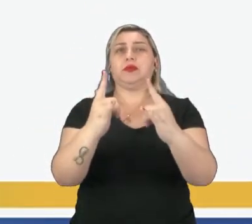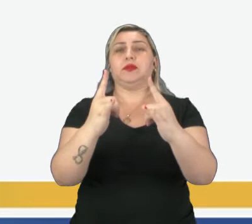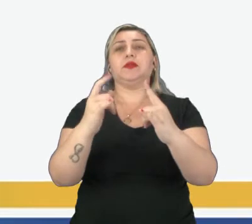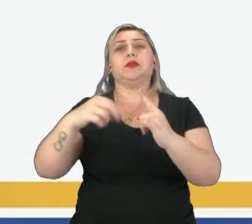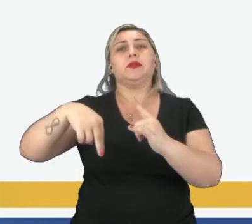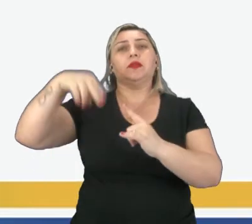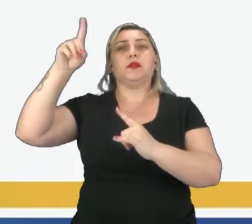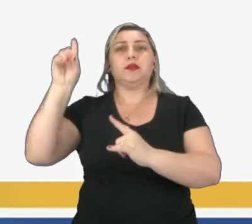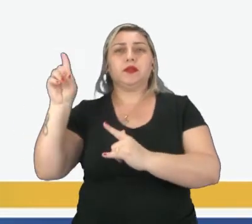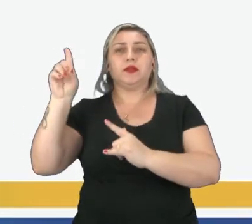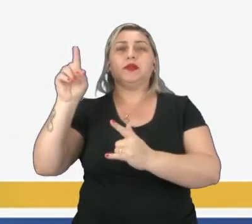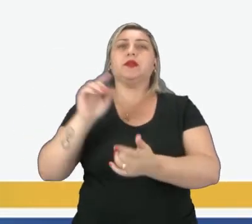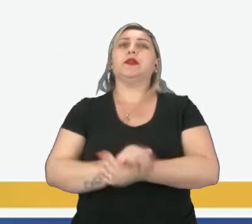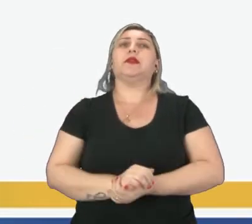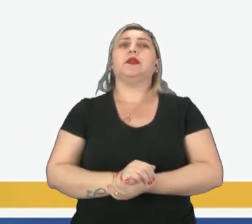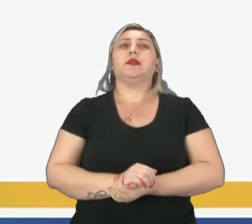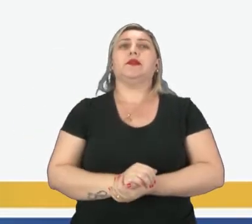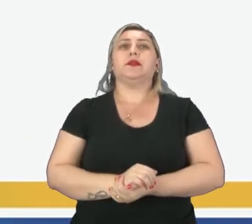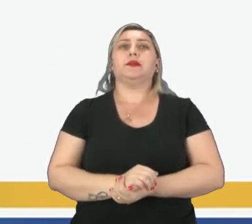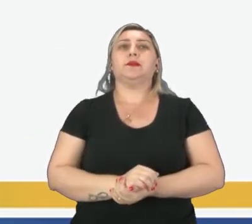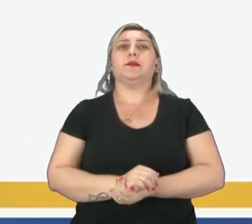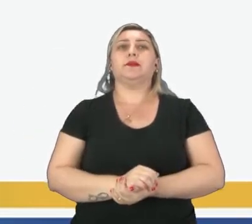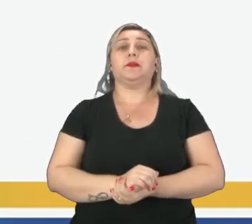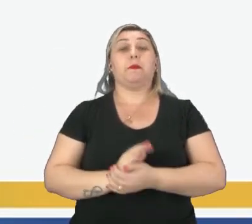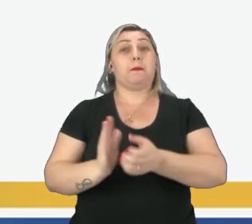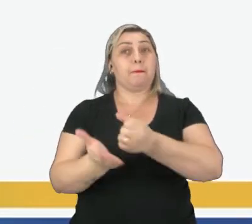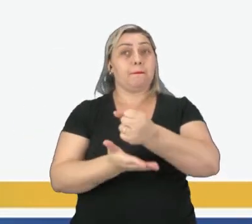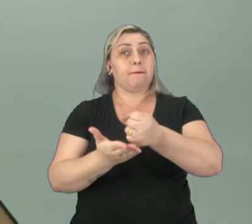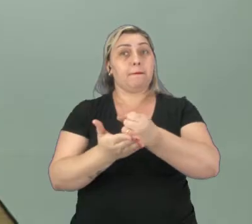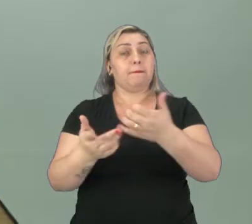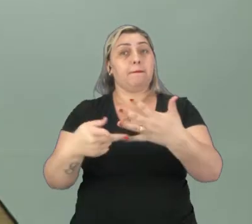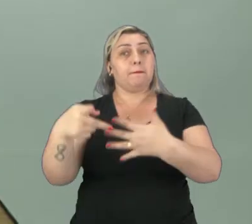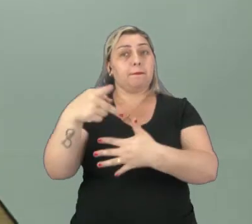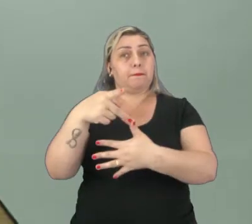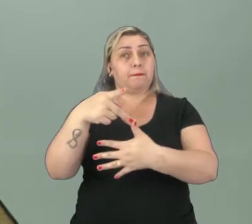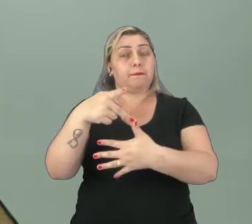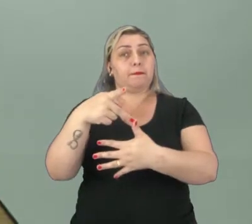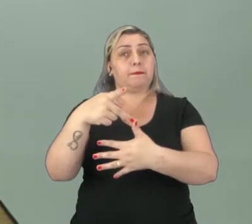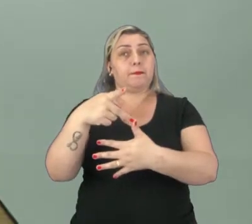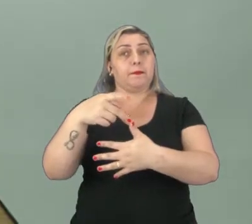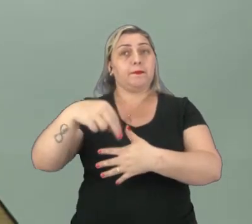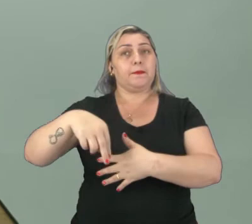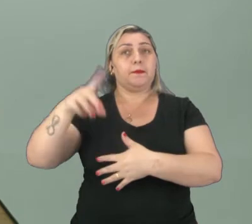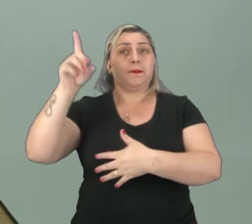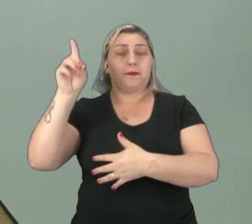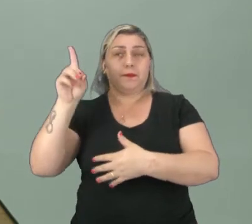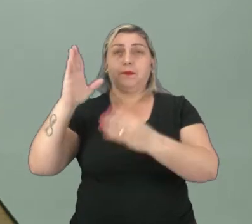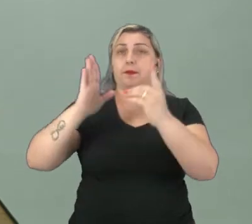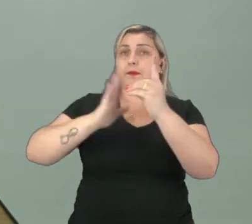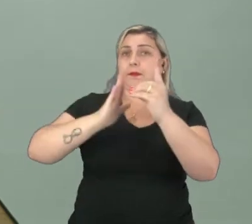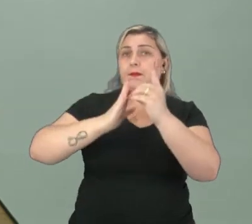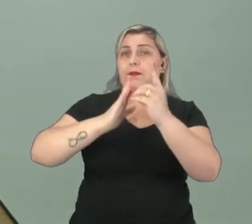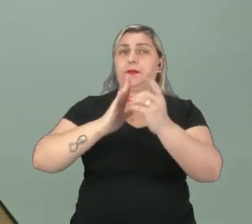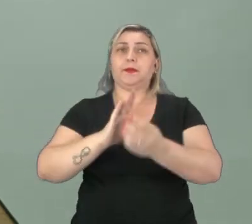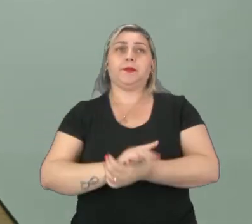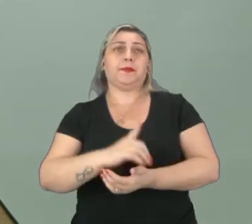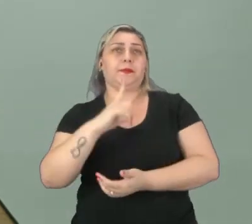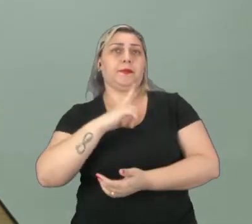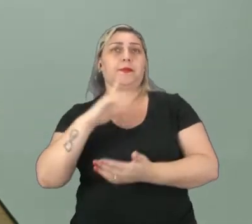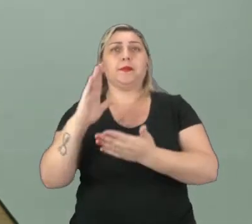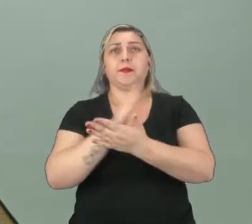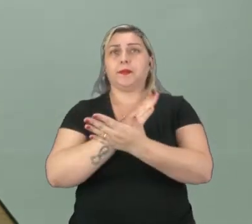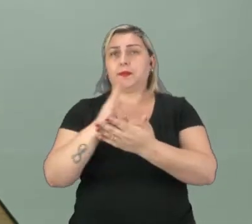e nordestina. São baseados, né, principalmente na nordestina e a indígena. Temos